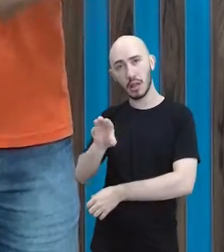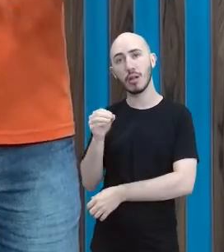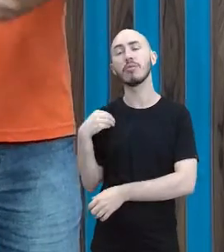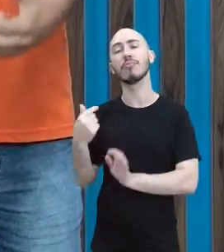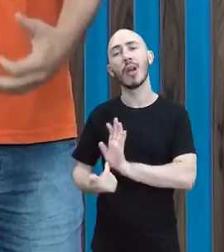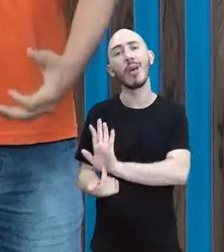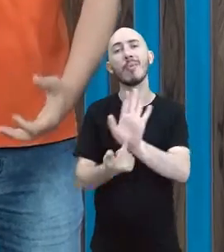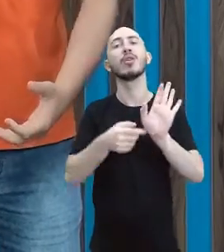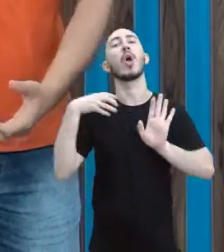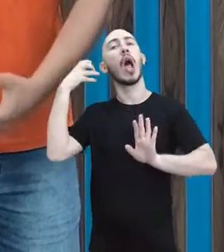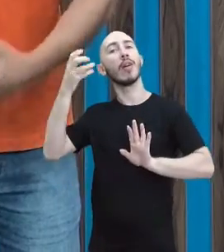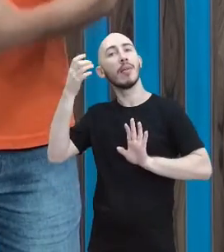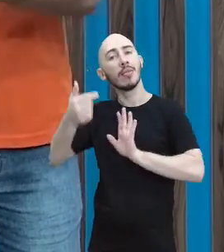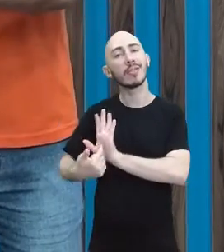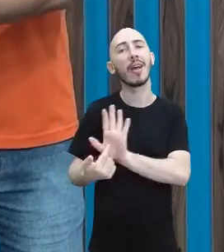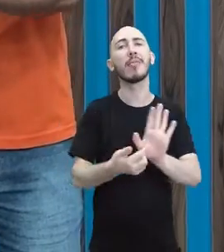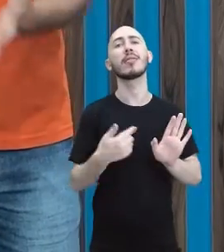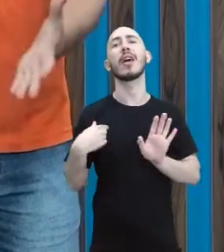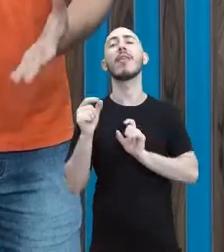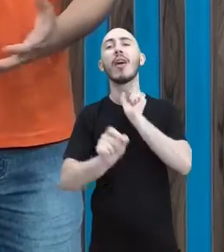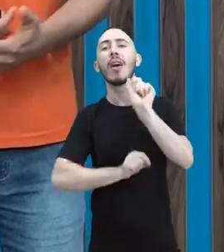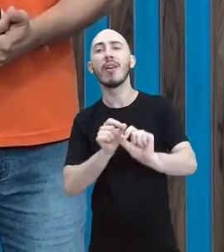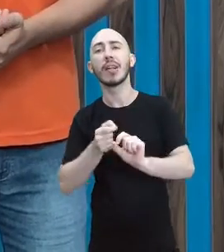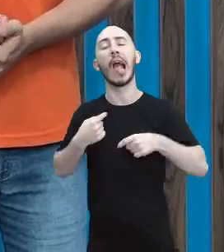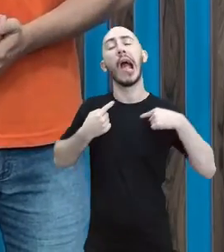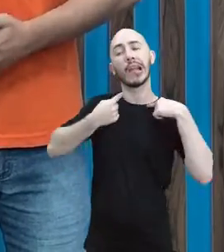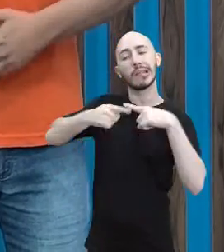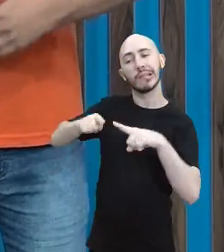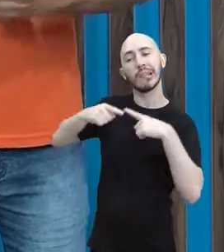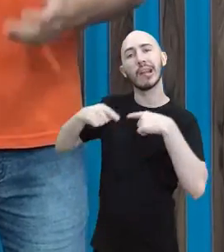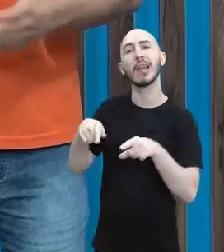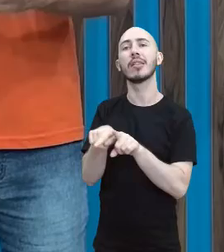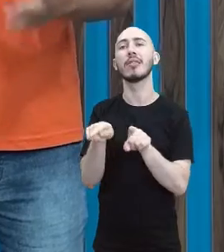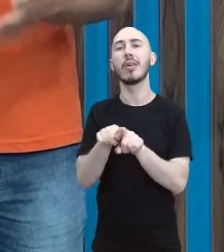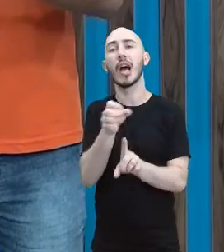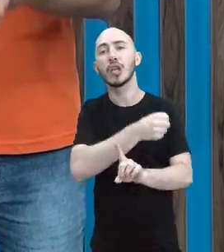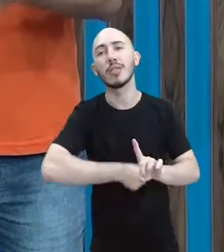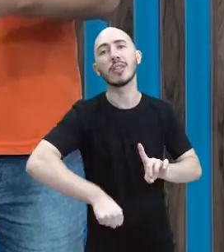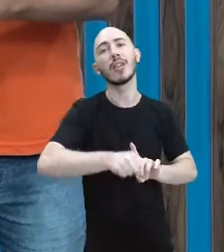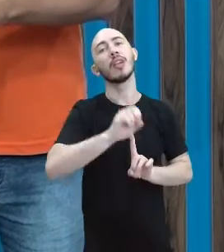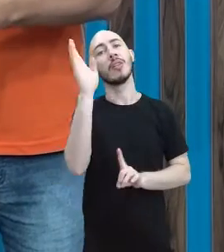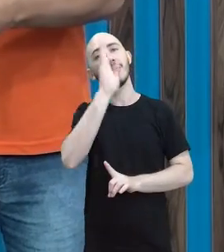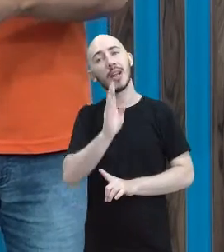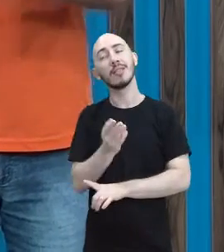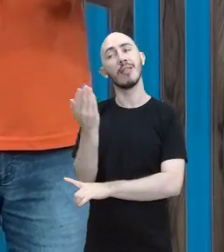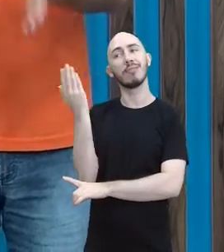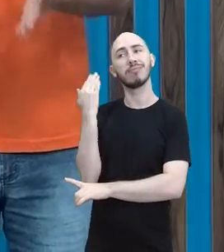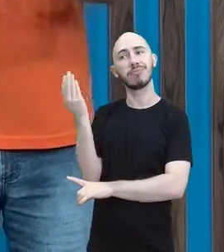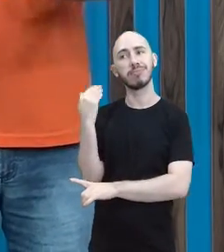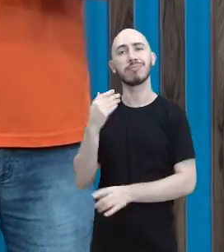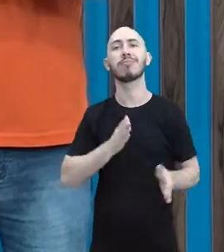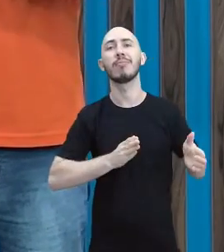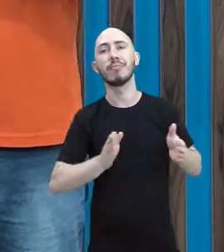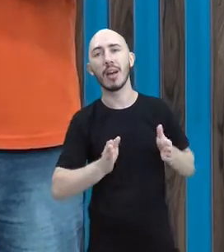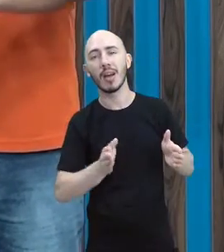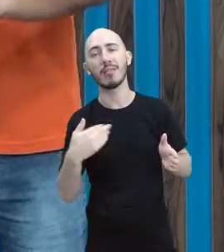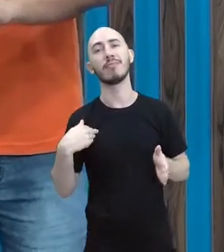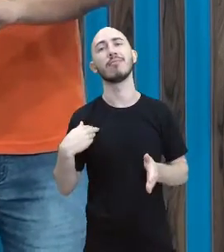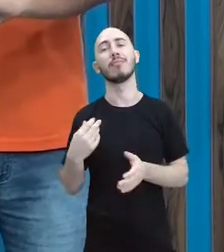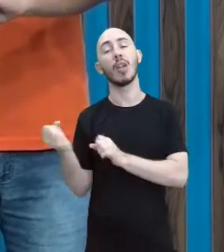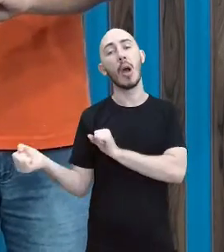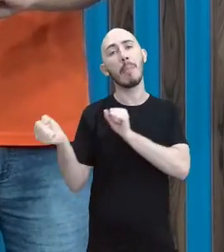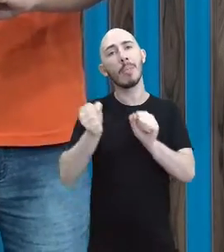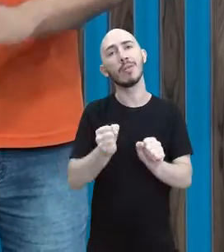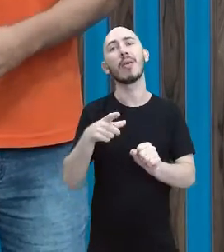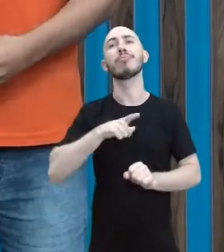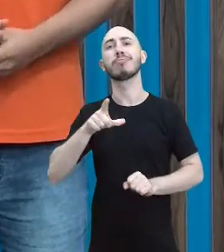de busca de liberdade, de críticas, né, àquela sociedade do Brasil daquele momento, das relações de poder daquele